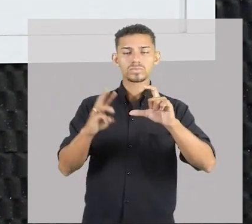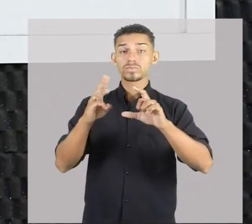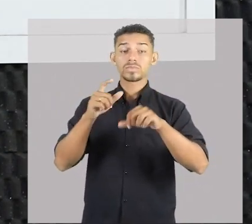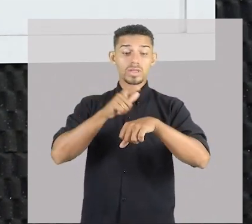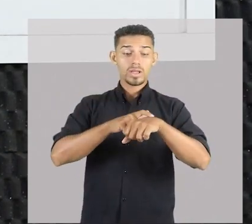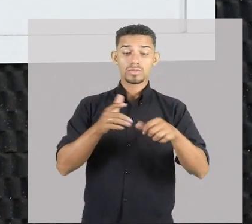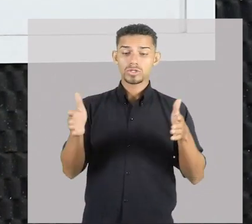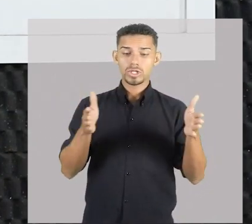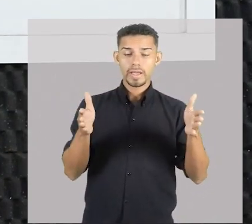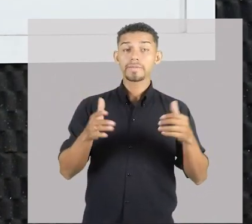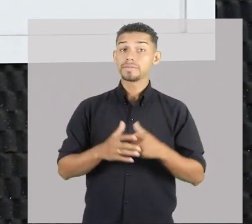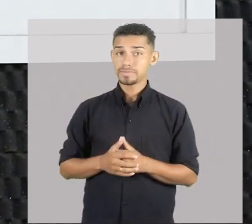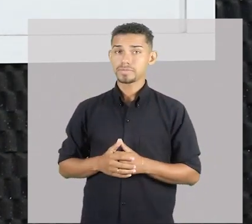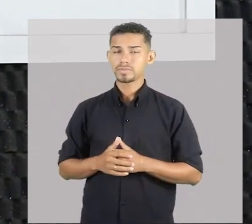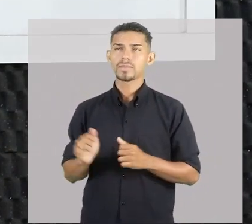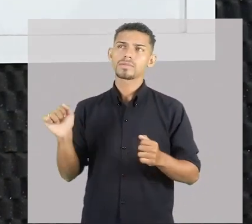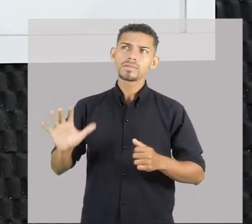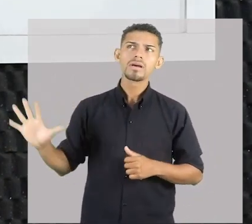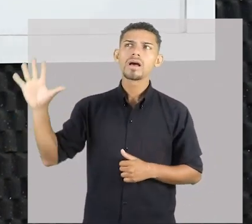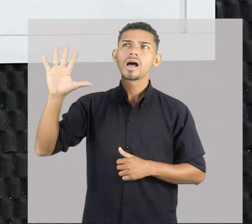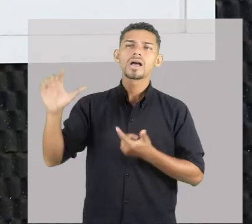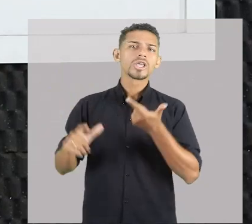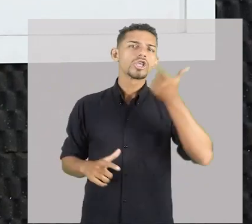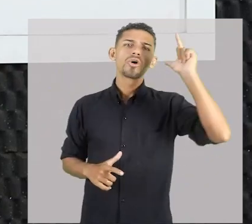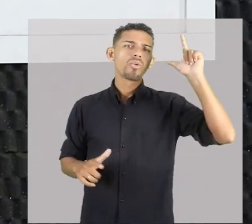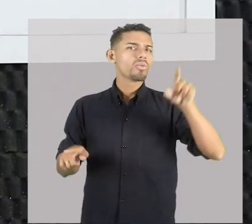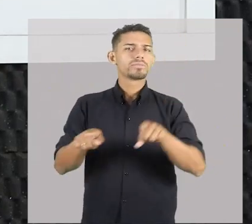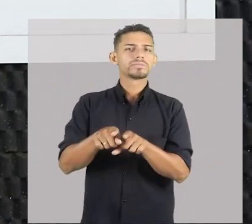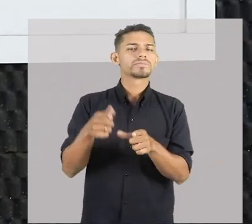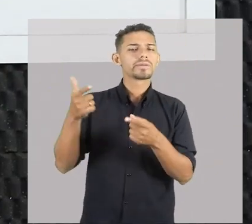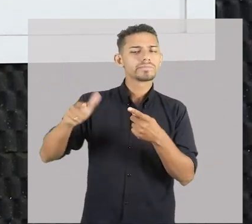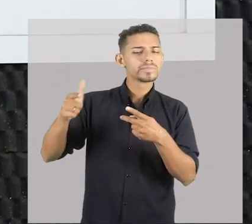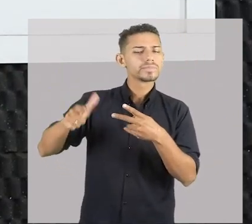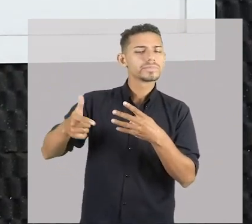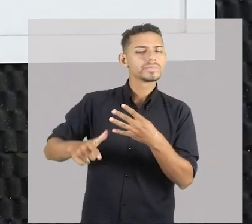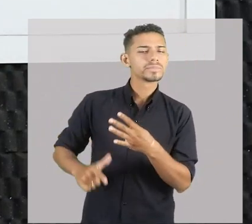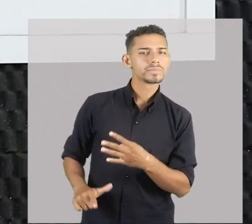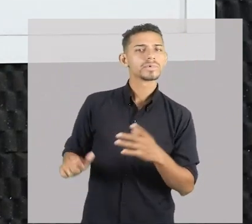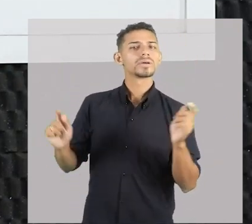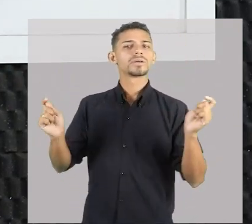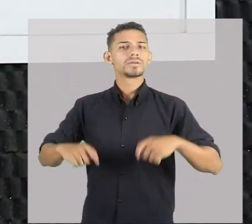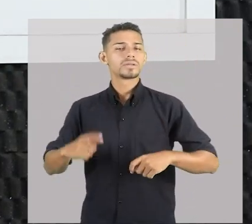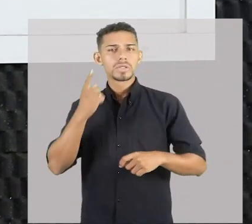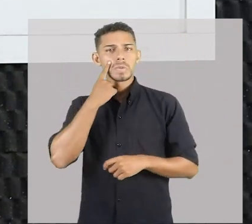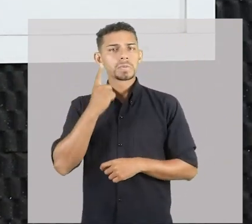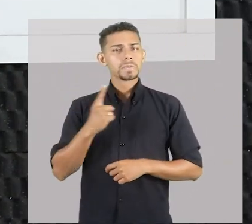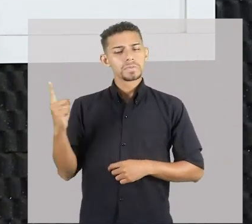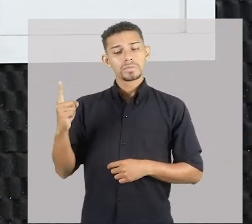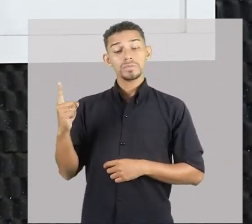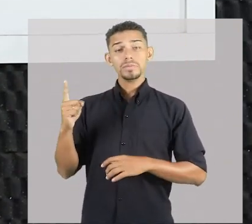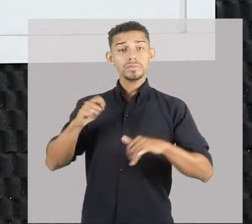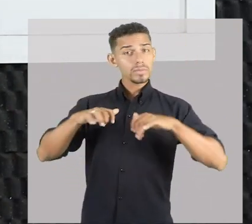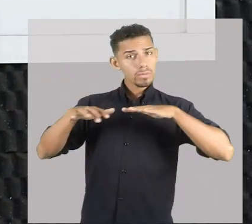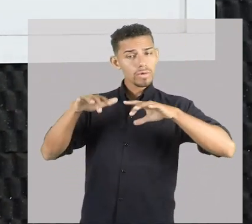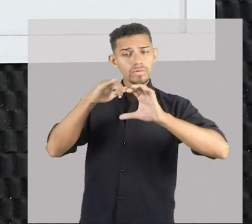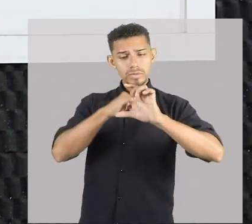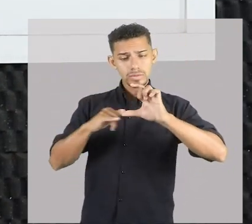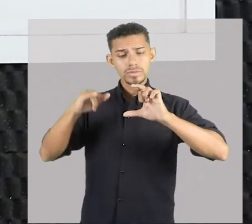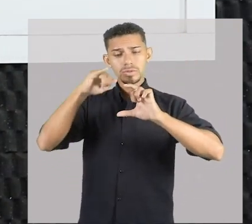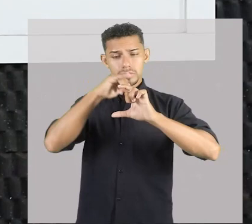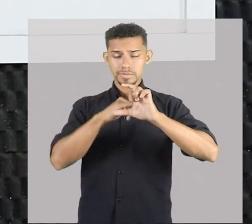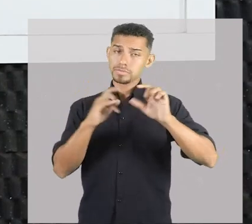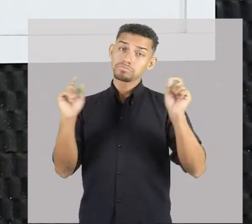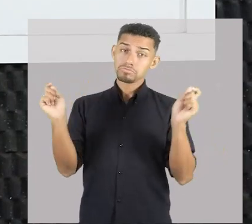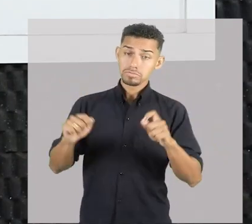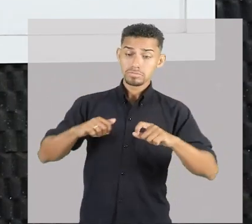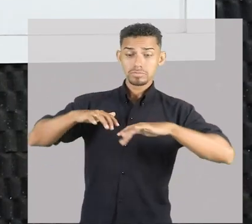tempo. Generalizando para outras coisas repetitivas, que não são apenas os movimentos circulares. Pode